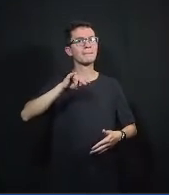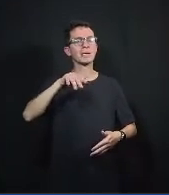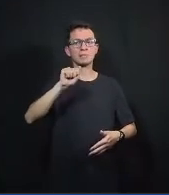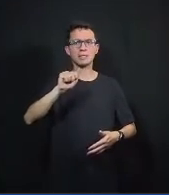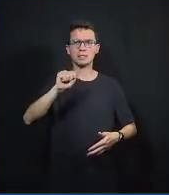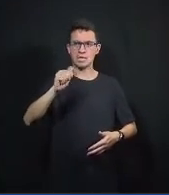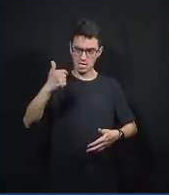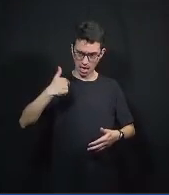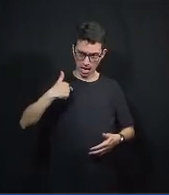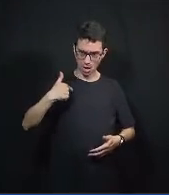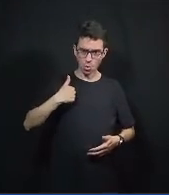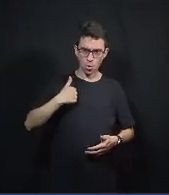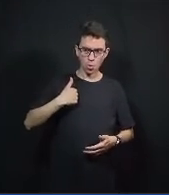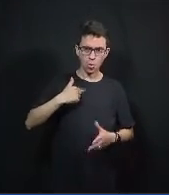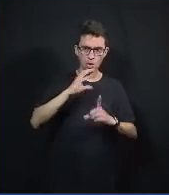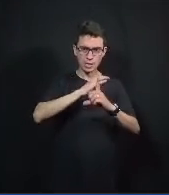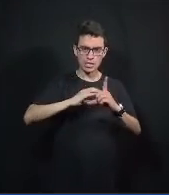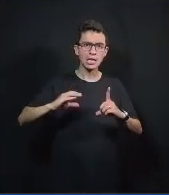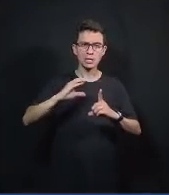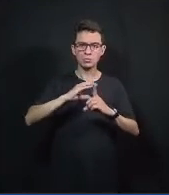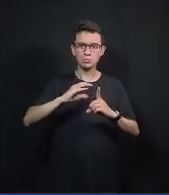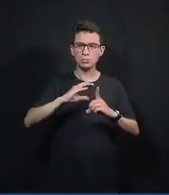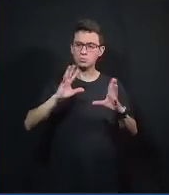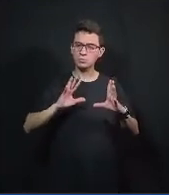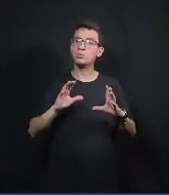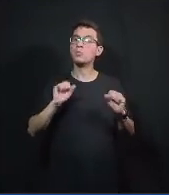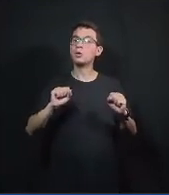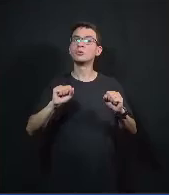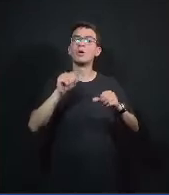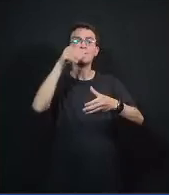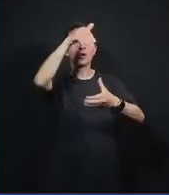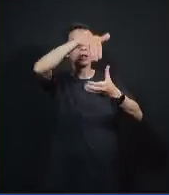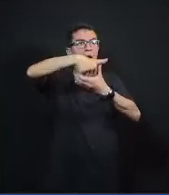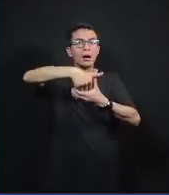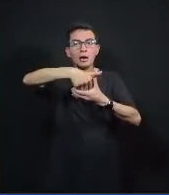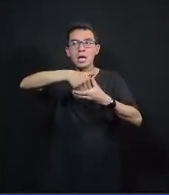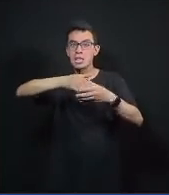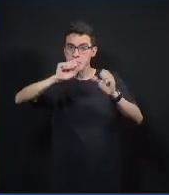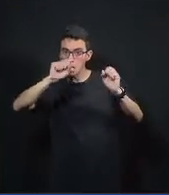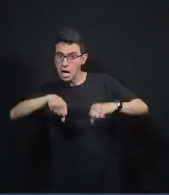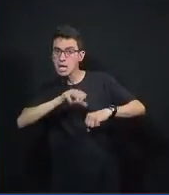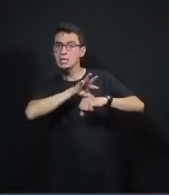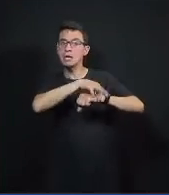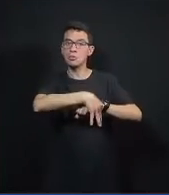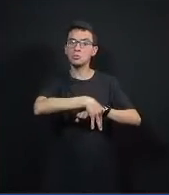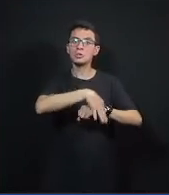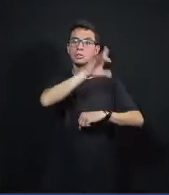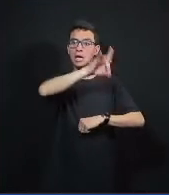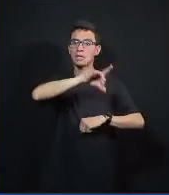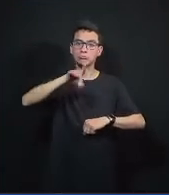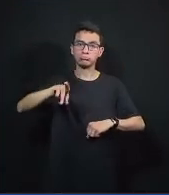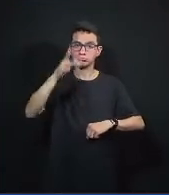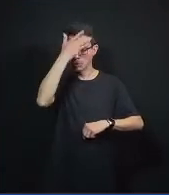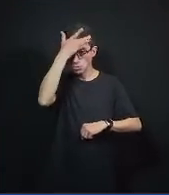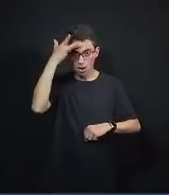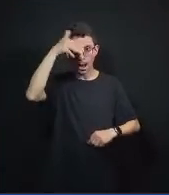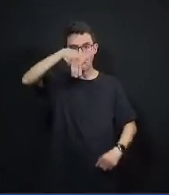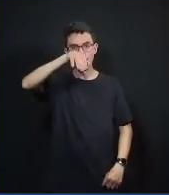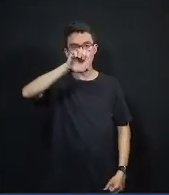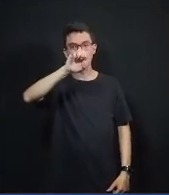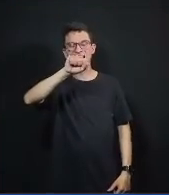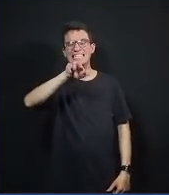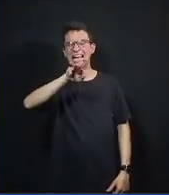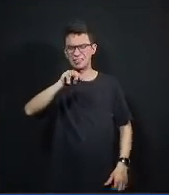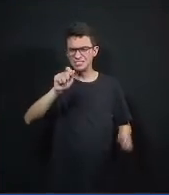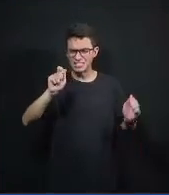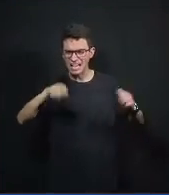votar? Será que os locais de votação serão um ambiente seguro para os eleitores, para os mesários, para os funcionários? E a resposta a